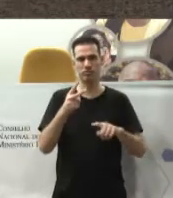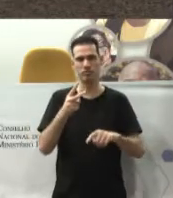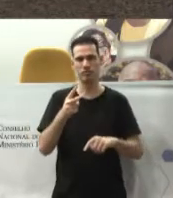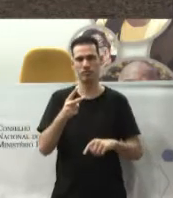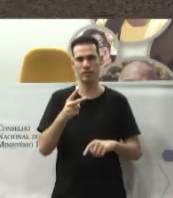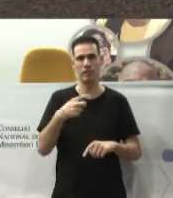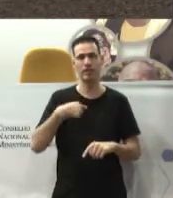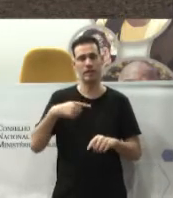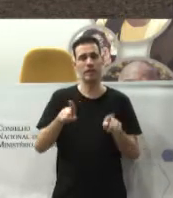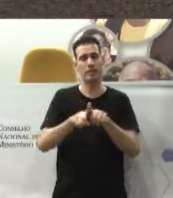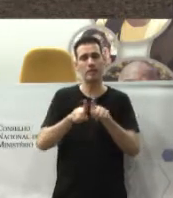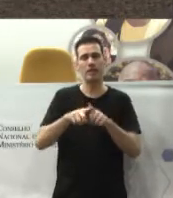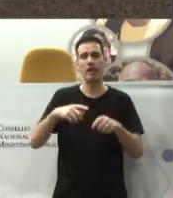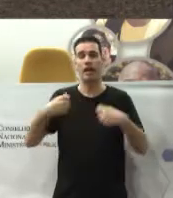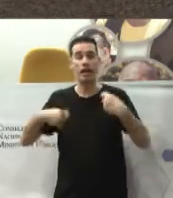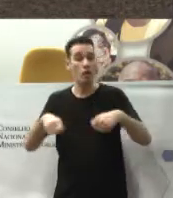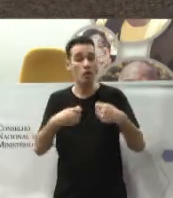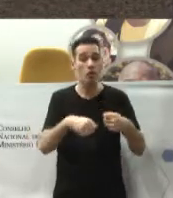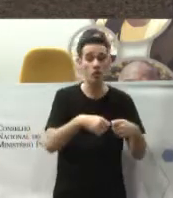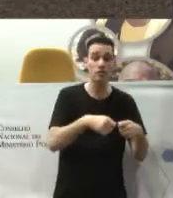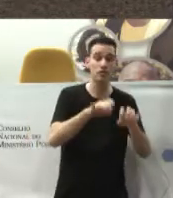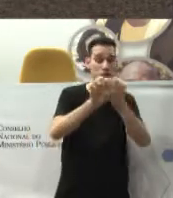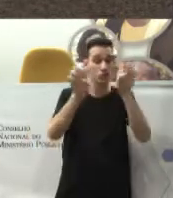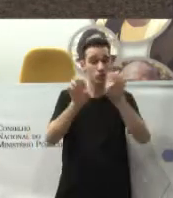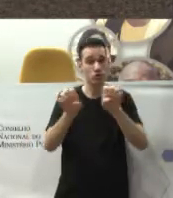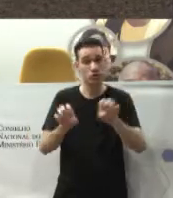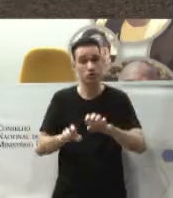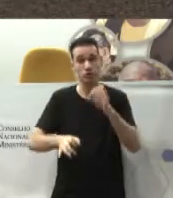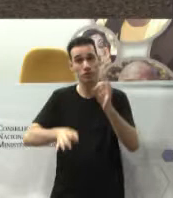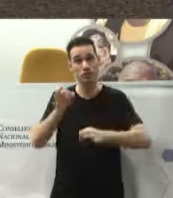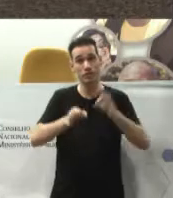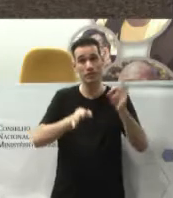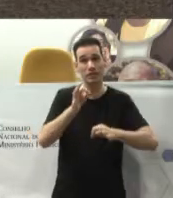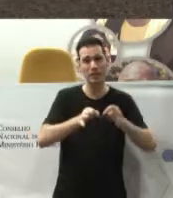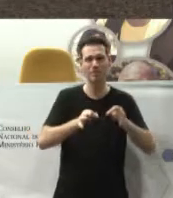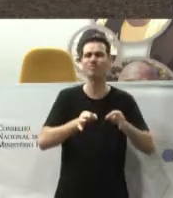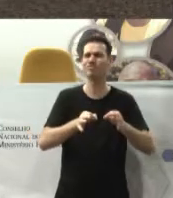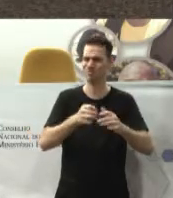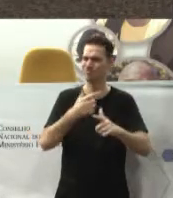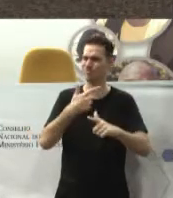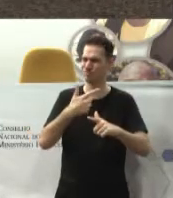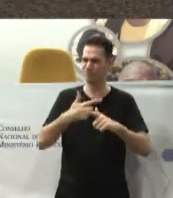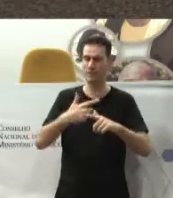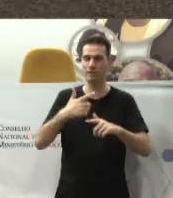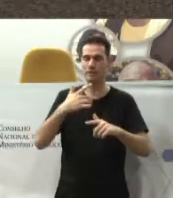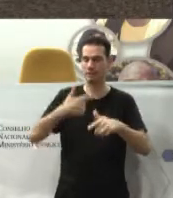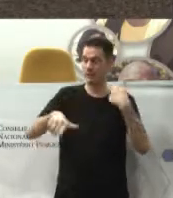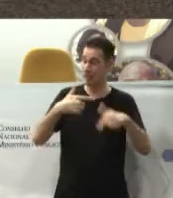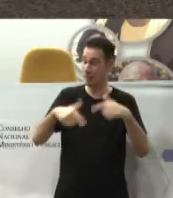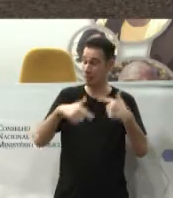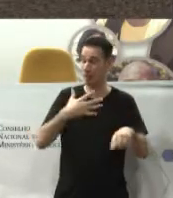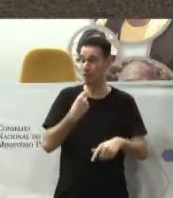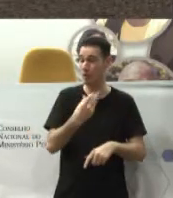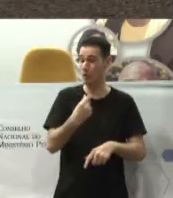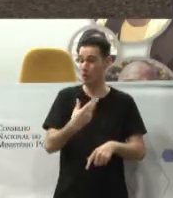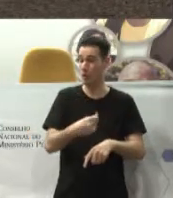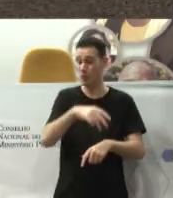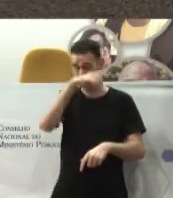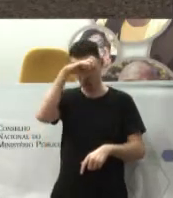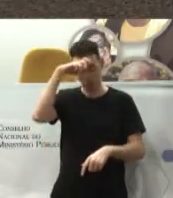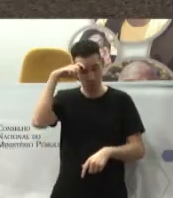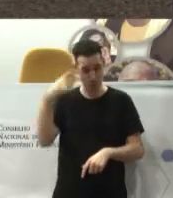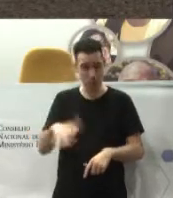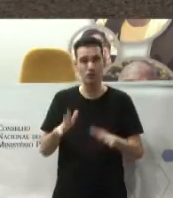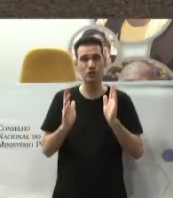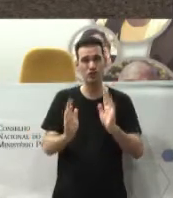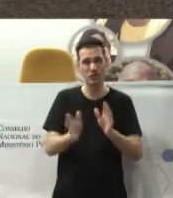demandas estruturais também não pegaram tanto. Elas dão um trabalho danado. A gente, nas demandas, já passou por tanta